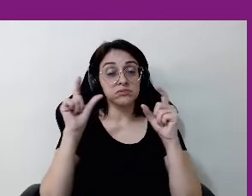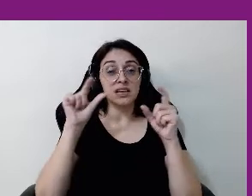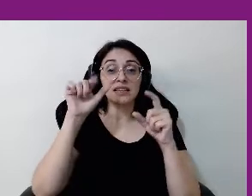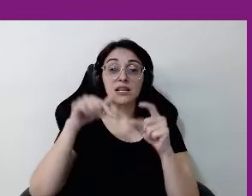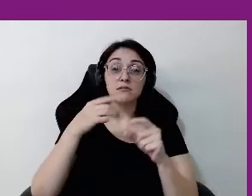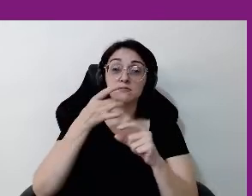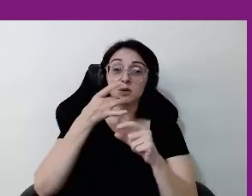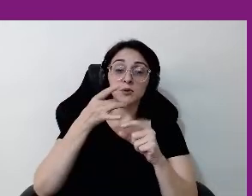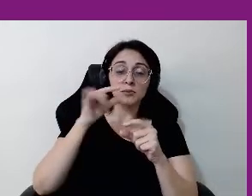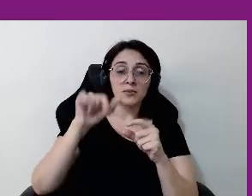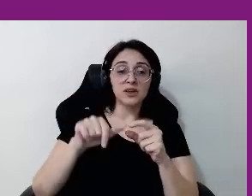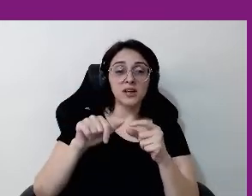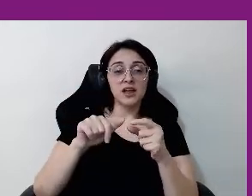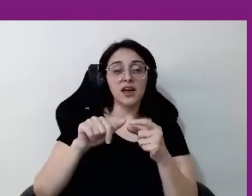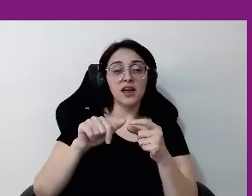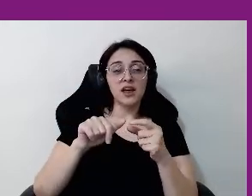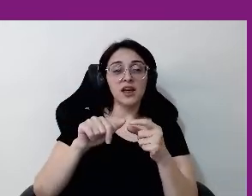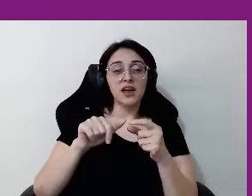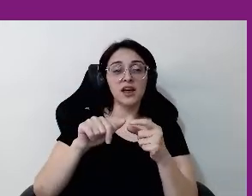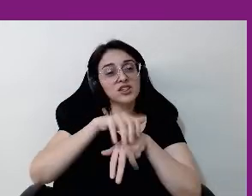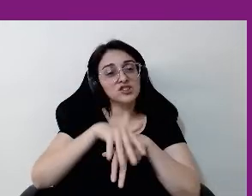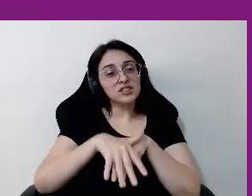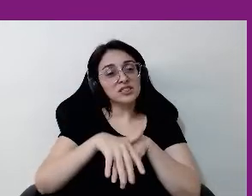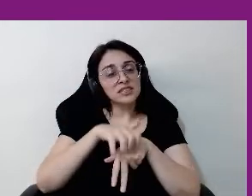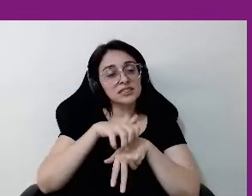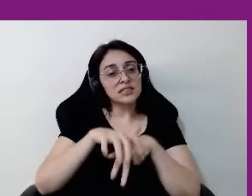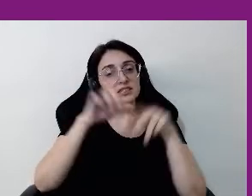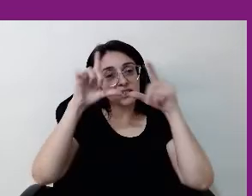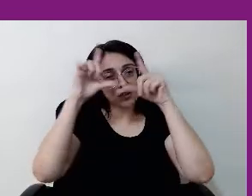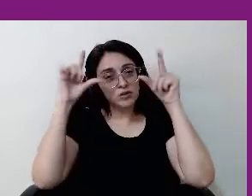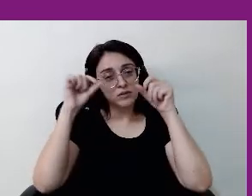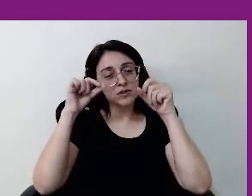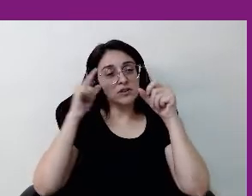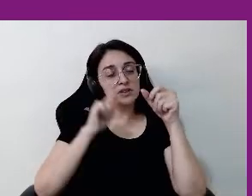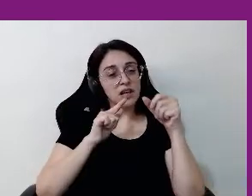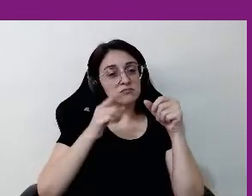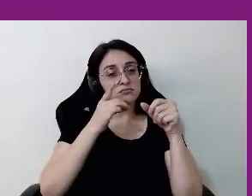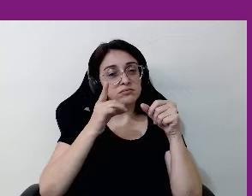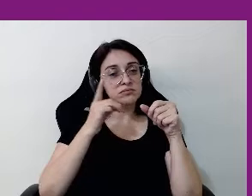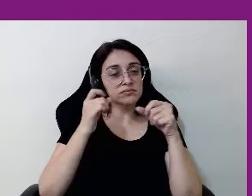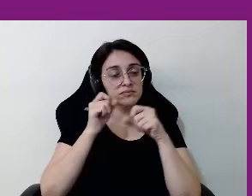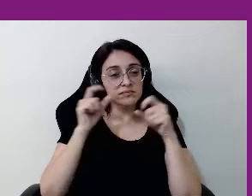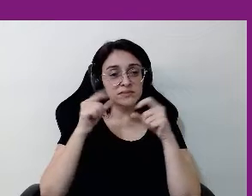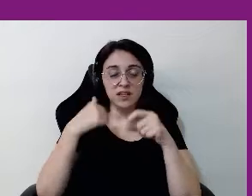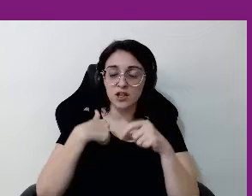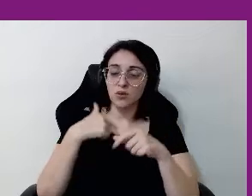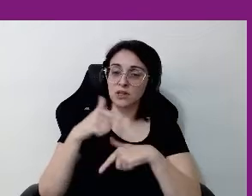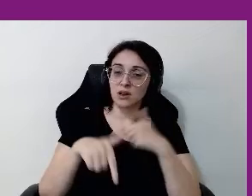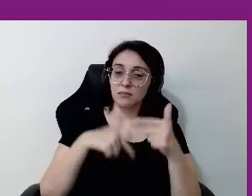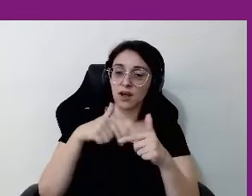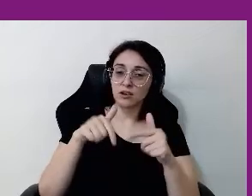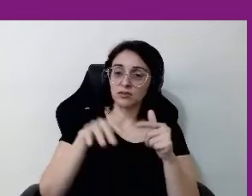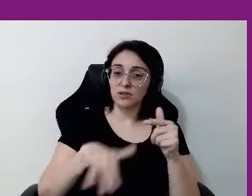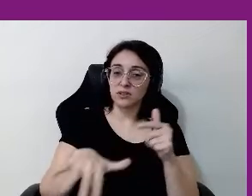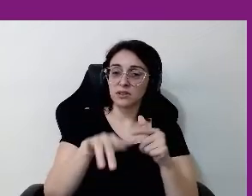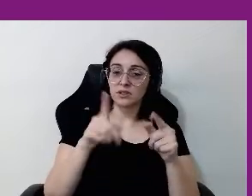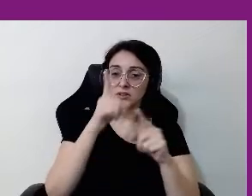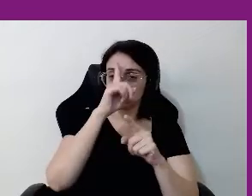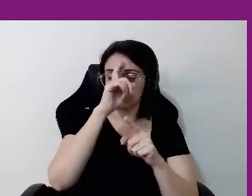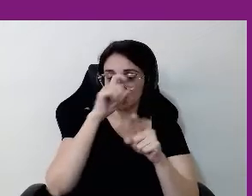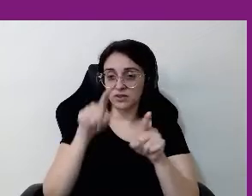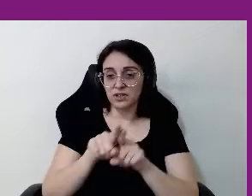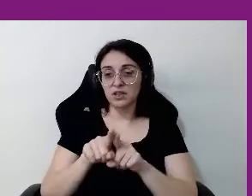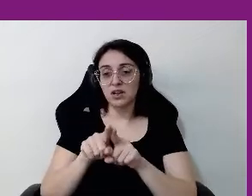ventilação mecânica quando é operada pela enfermagem? Então, além da minha atividade clínica, agora eu estou trabalhando numa